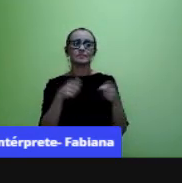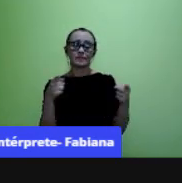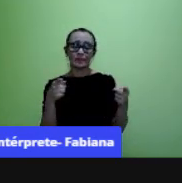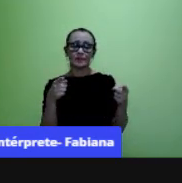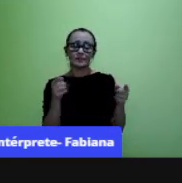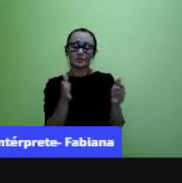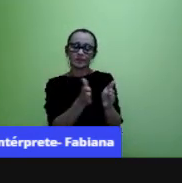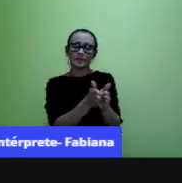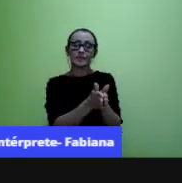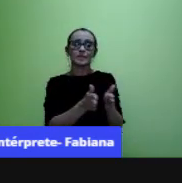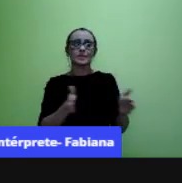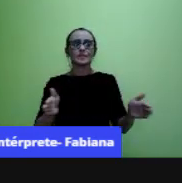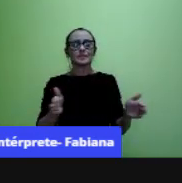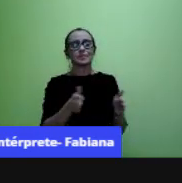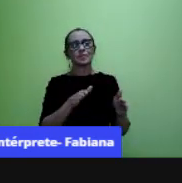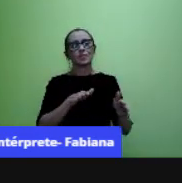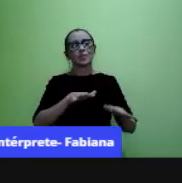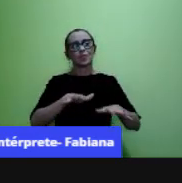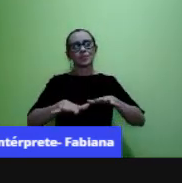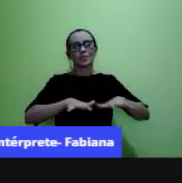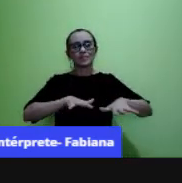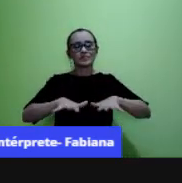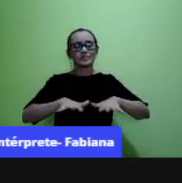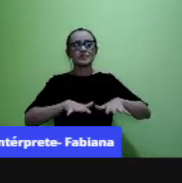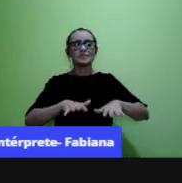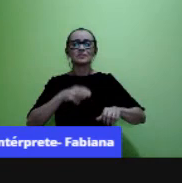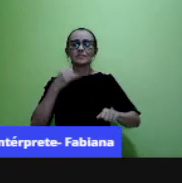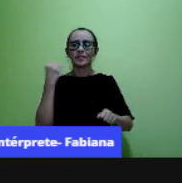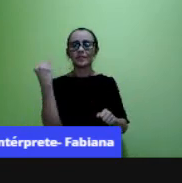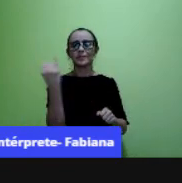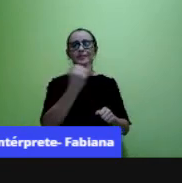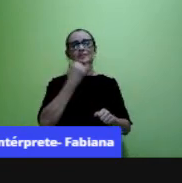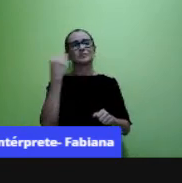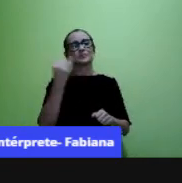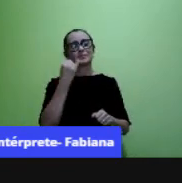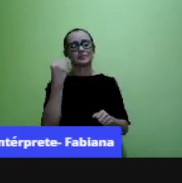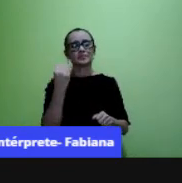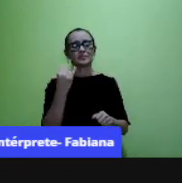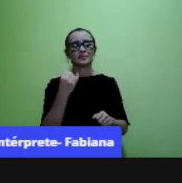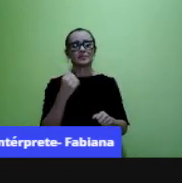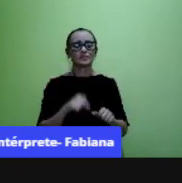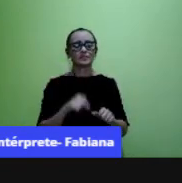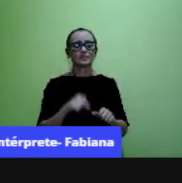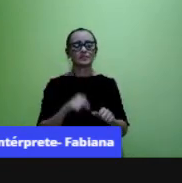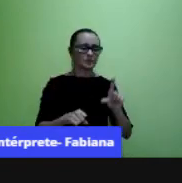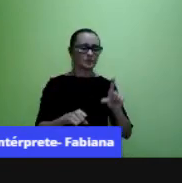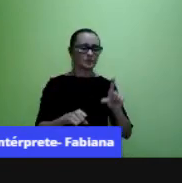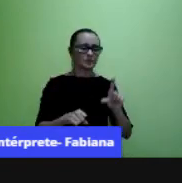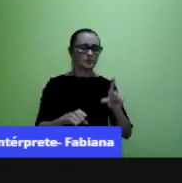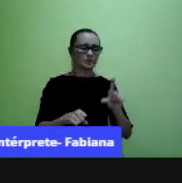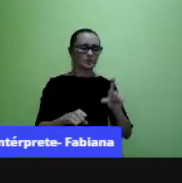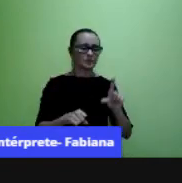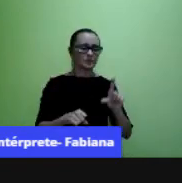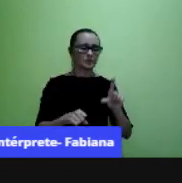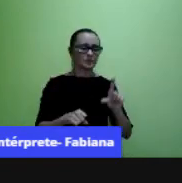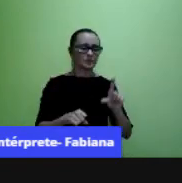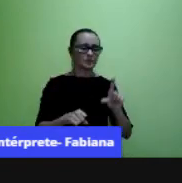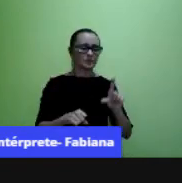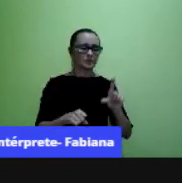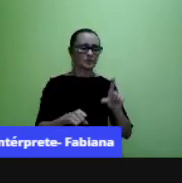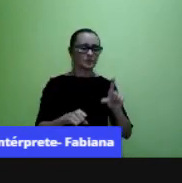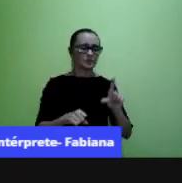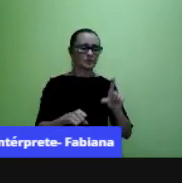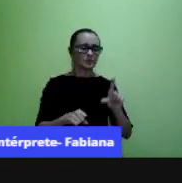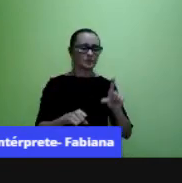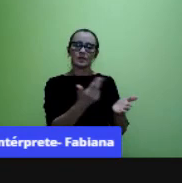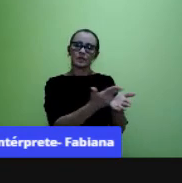essa faixa etária, o movimento é muito importante. Mas você escolher uma ou outra atividade para essa criança pintar,